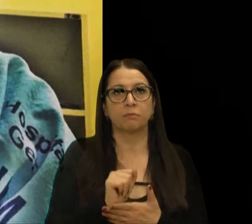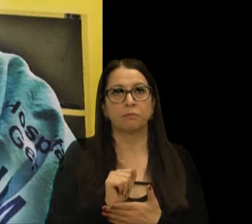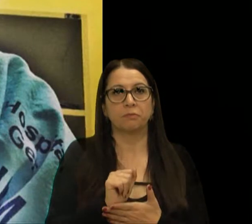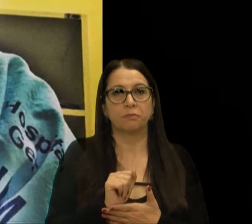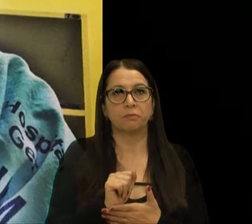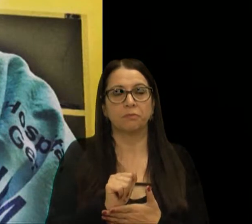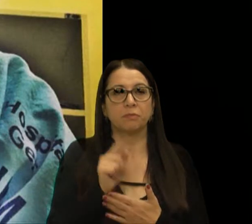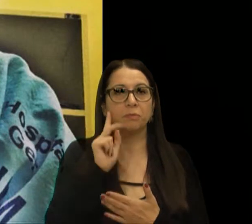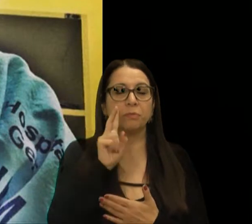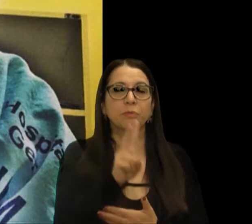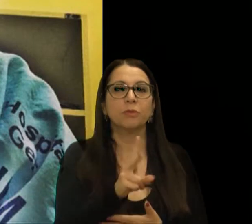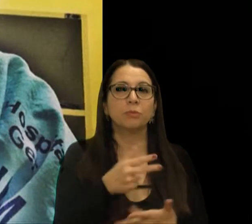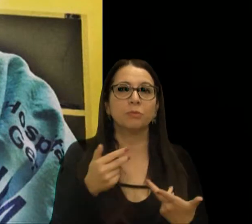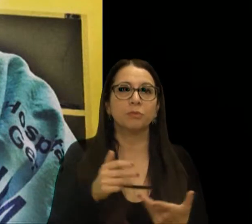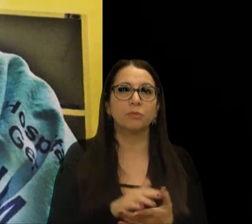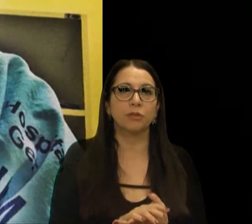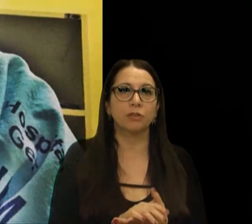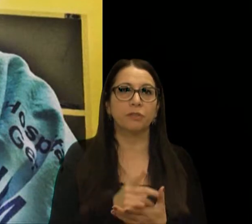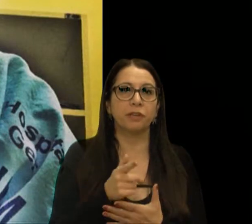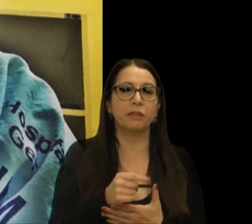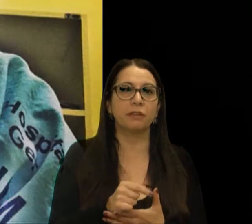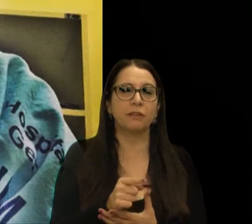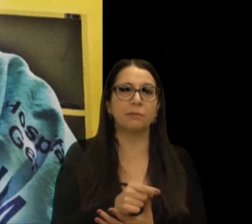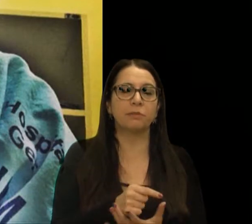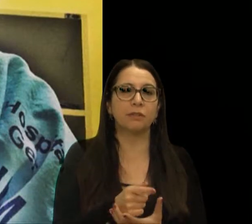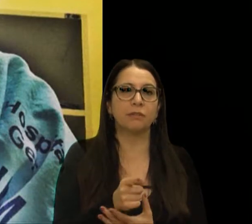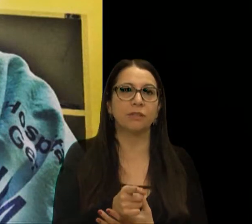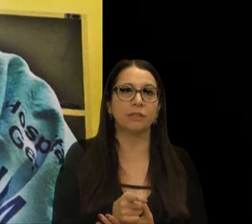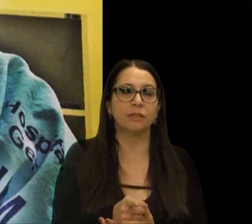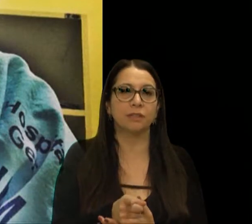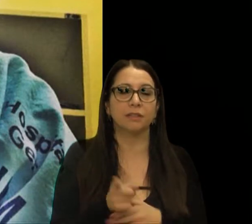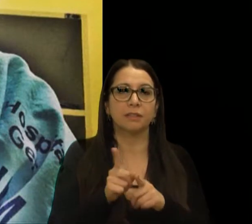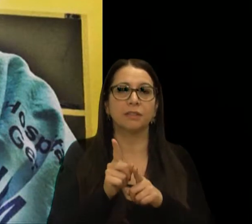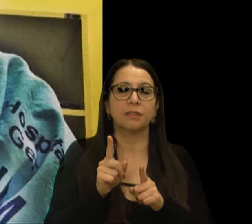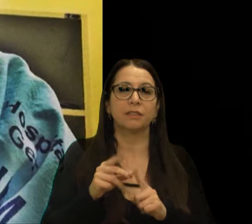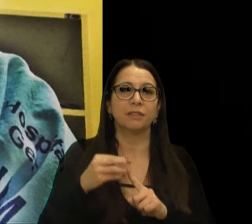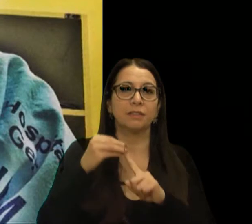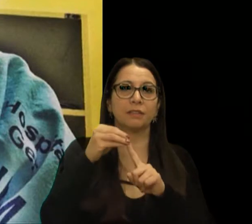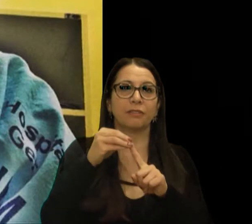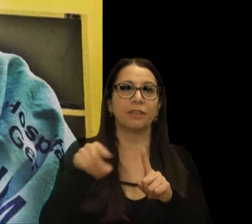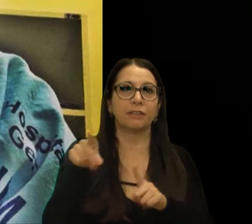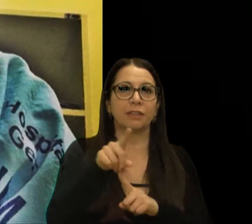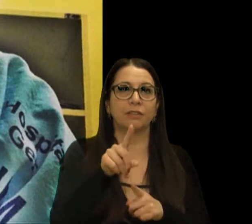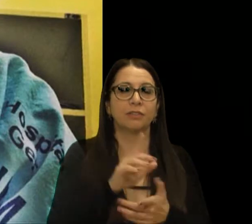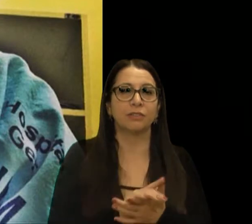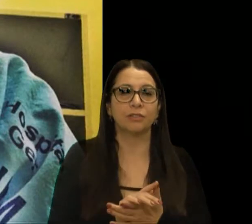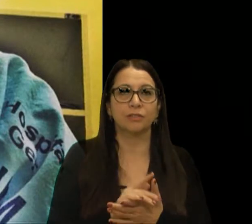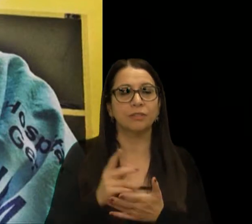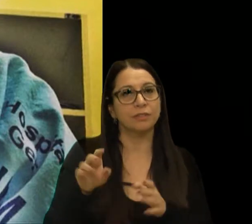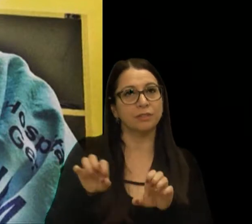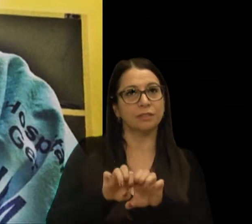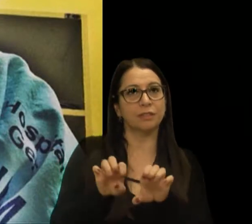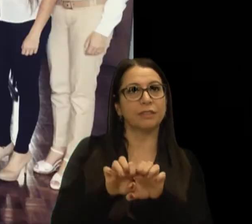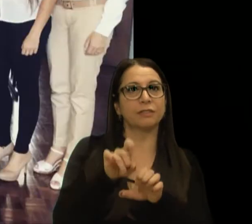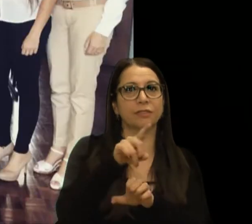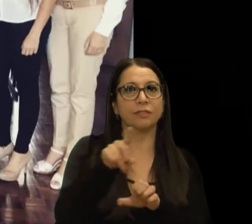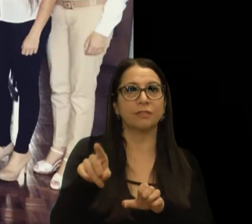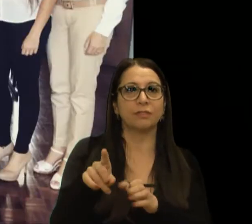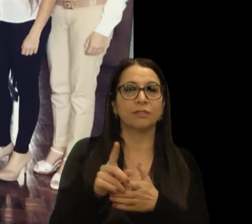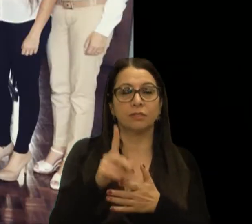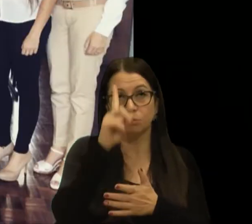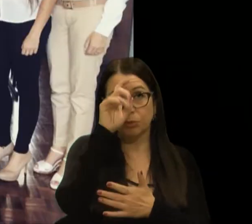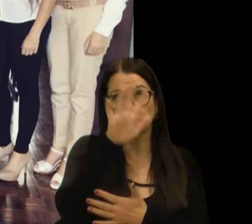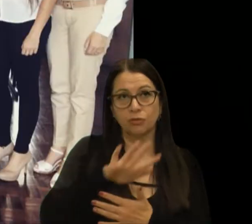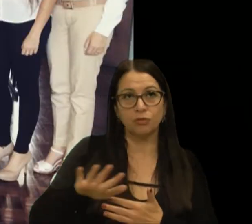podia botar um pouco daquilo que é a nossa essência numa estrutura. E o Hospital Geral abriu